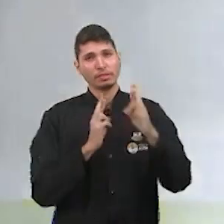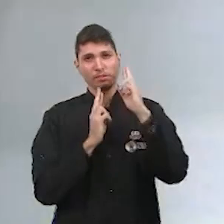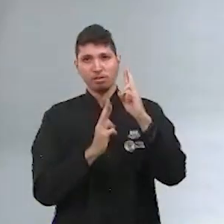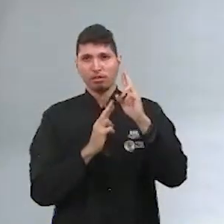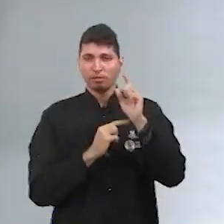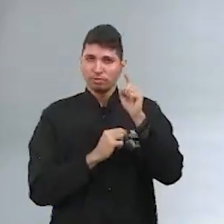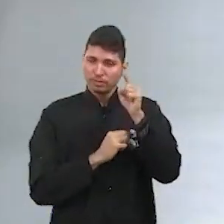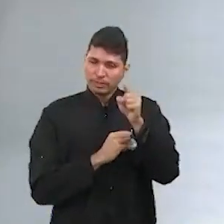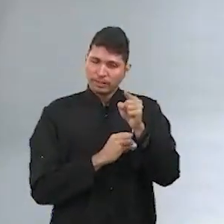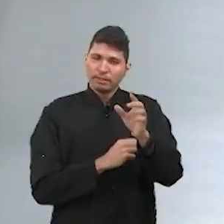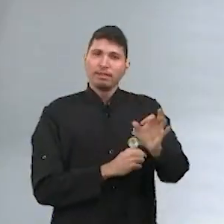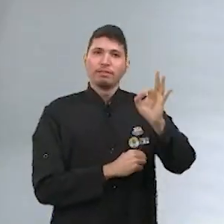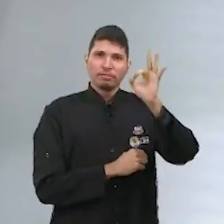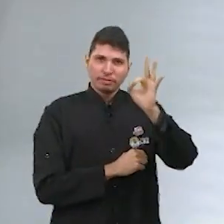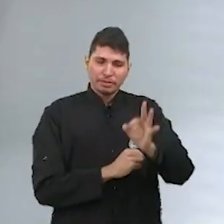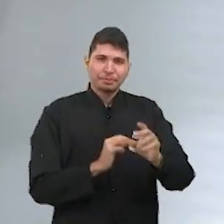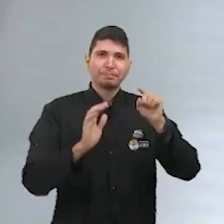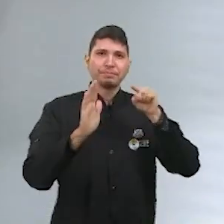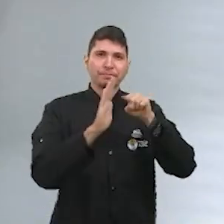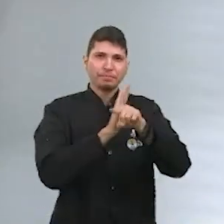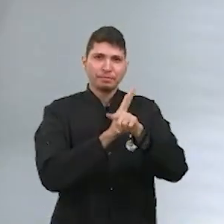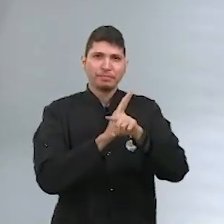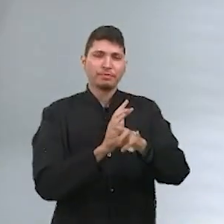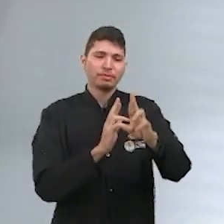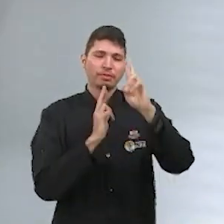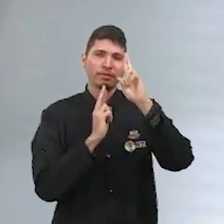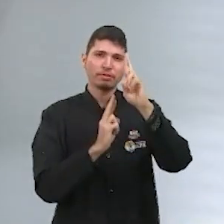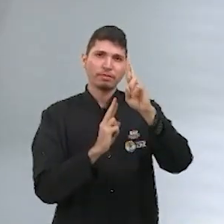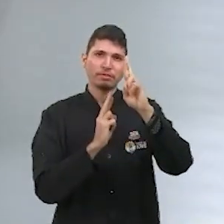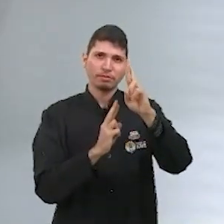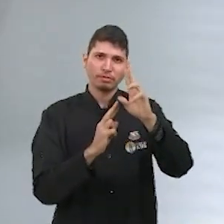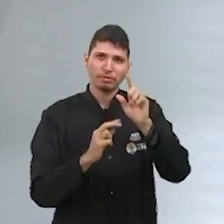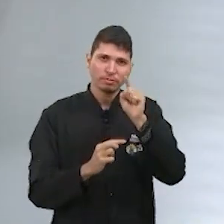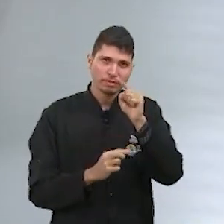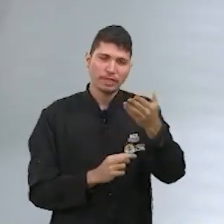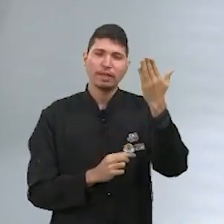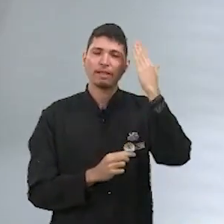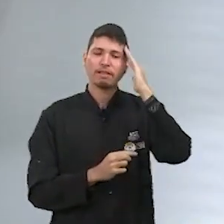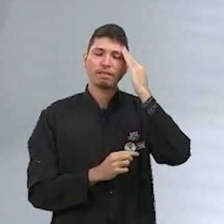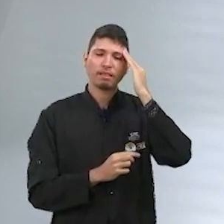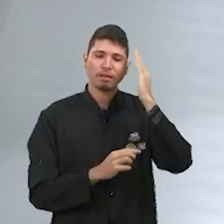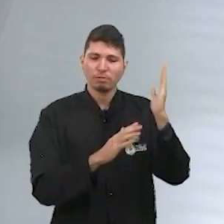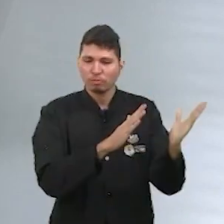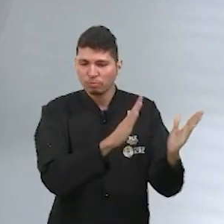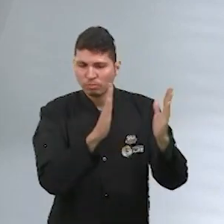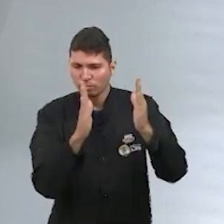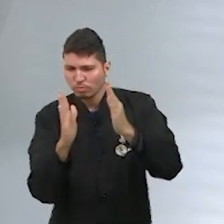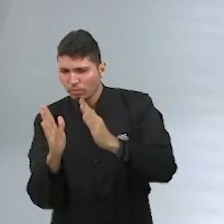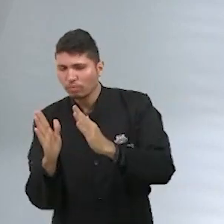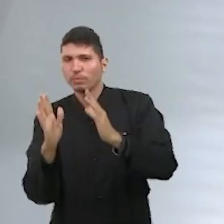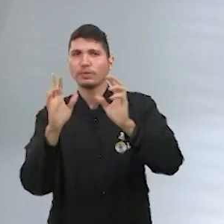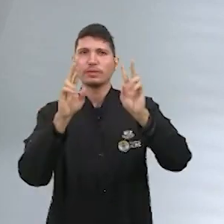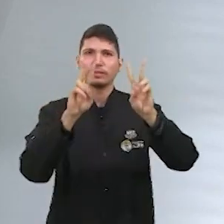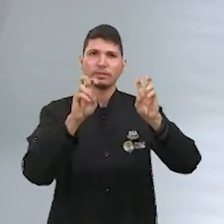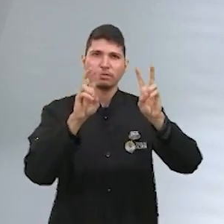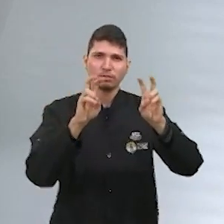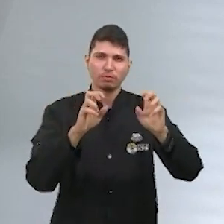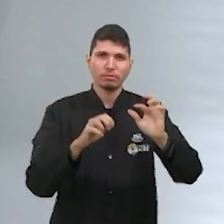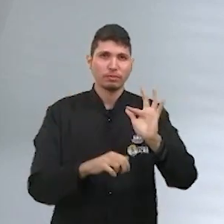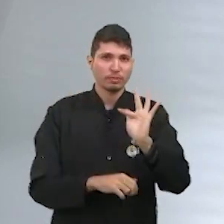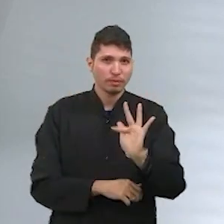tenham acertado nessa questão. Espero também que vocês tenham compreendido todo o assunto de